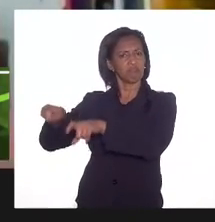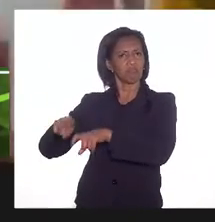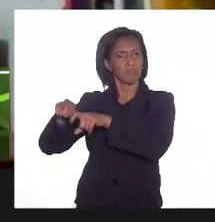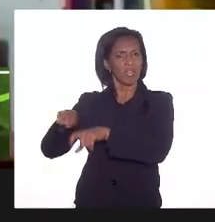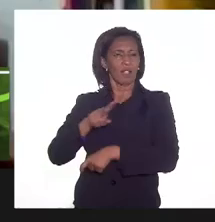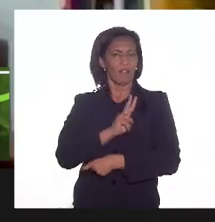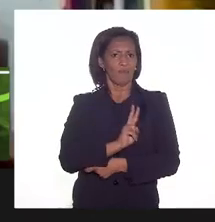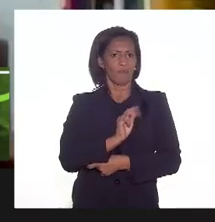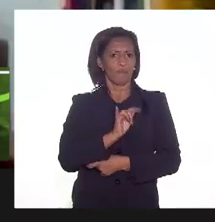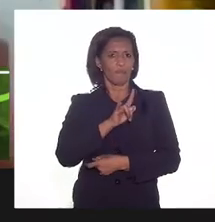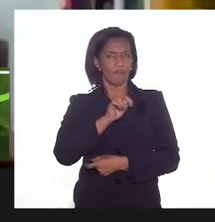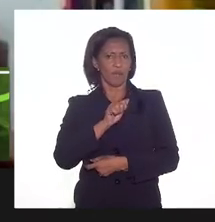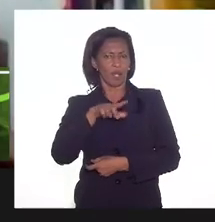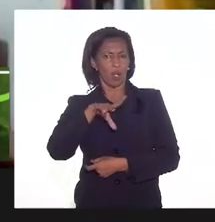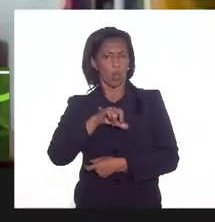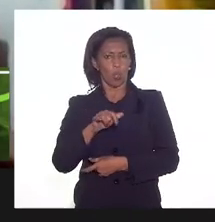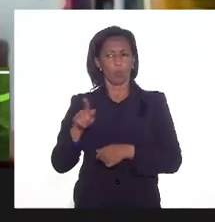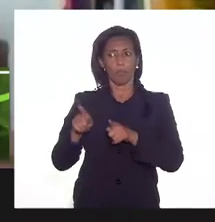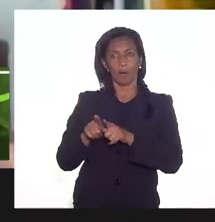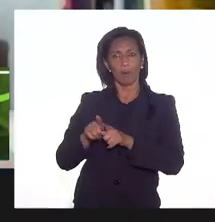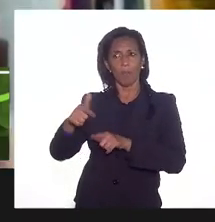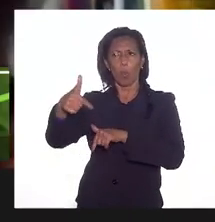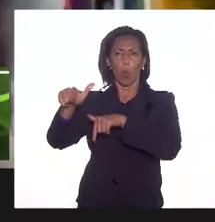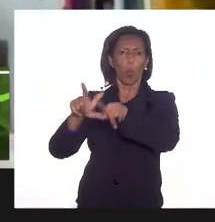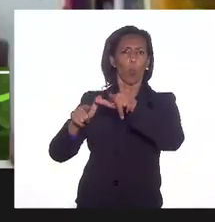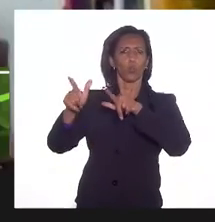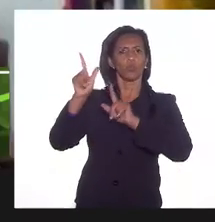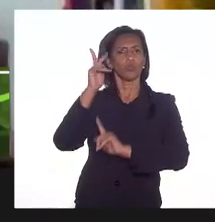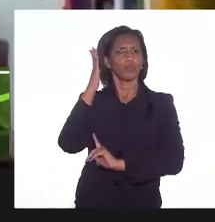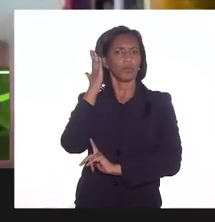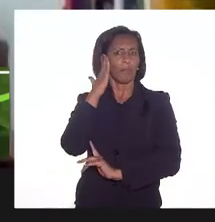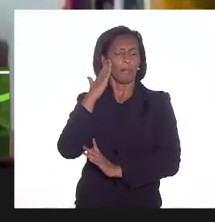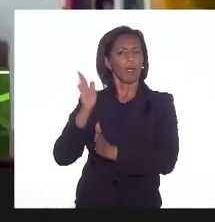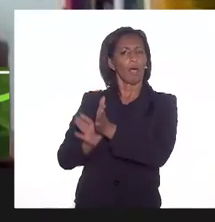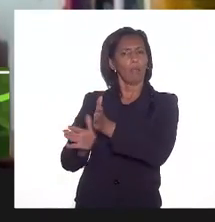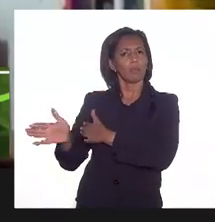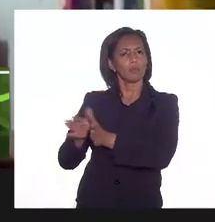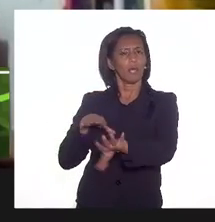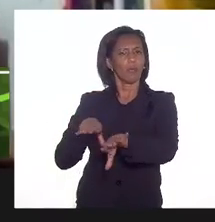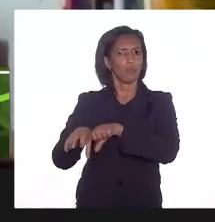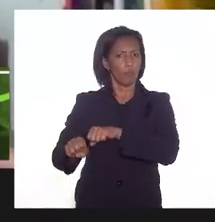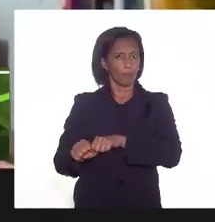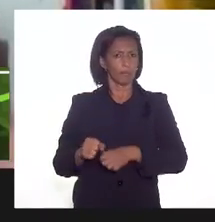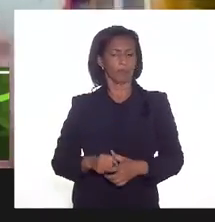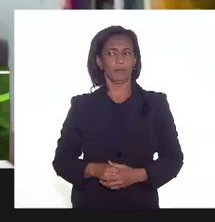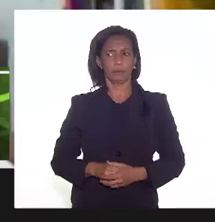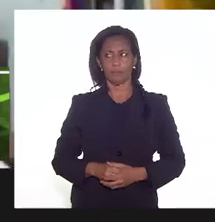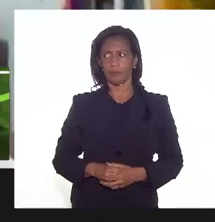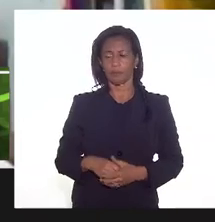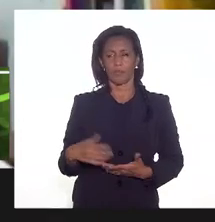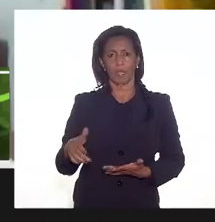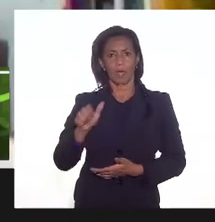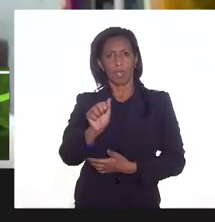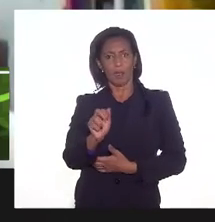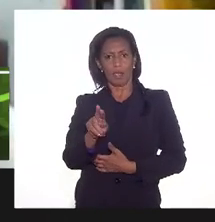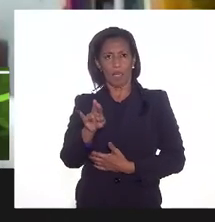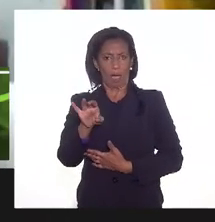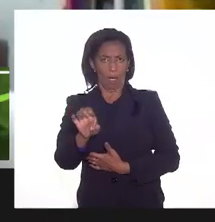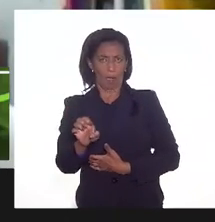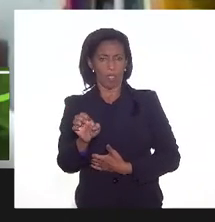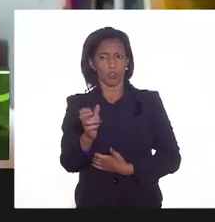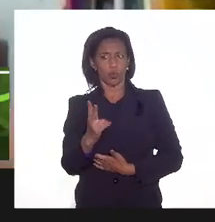da Vila Lobos o conjunto dos polos que é a discussão também do acesso à formação em arte e cultura